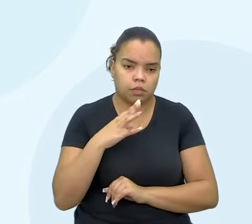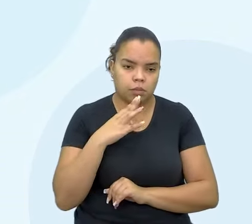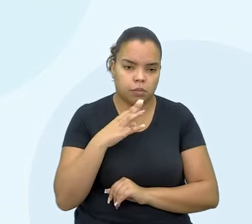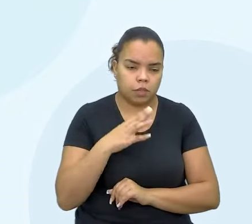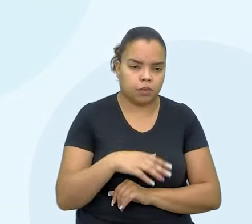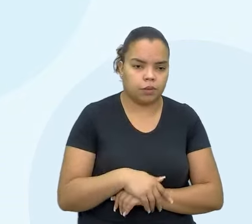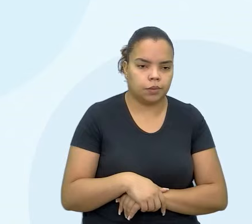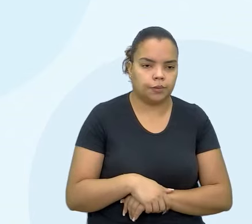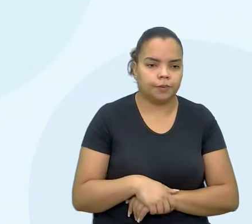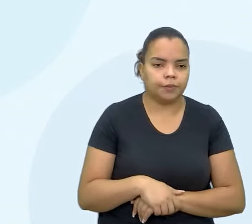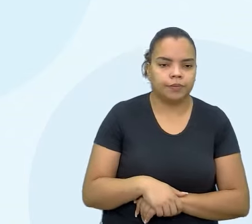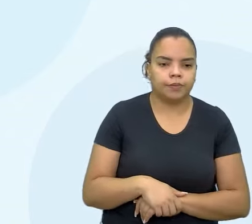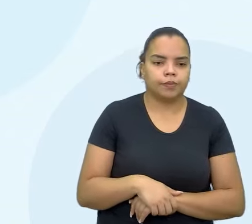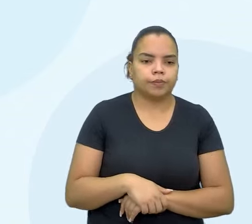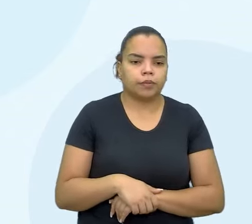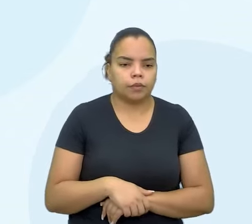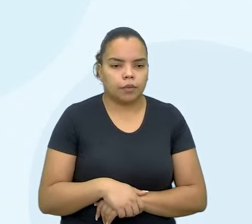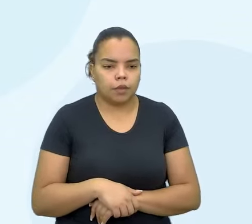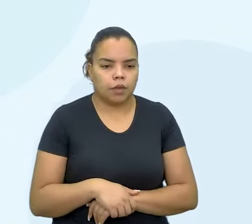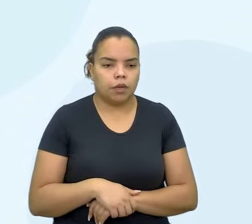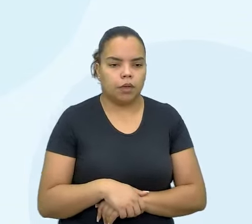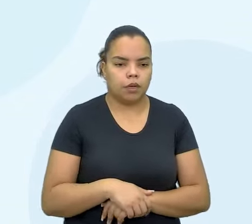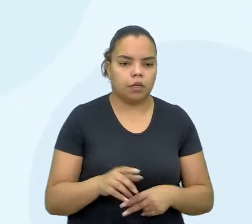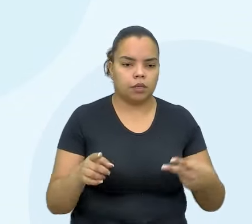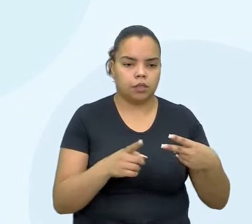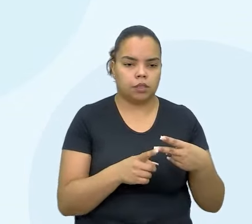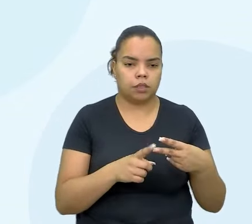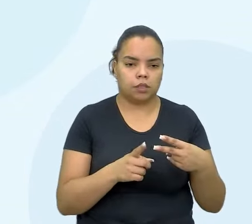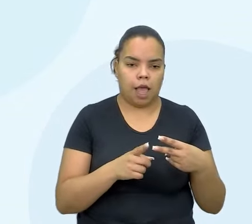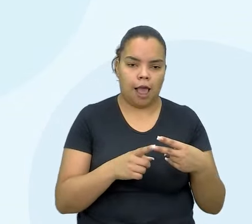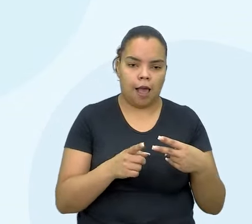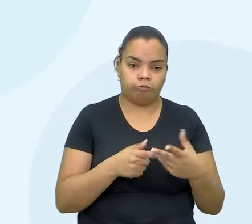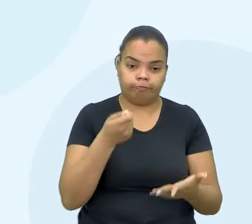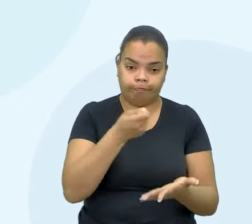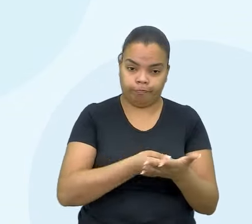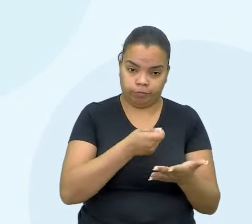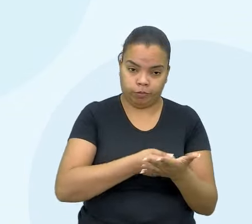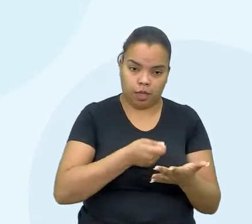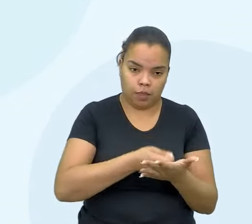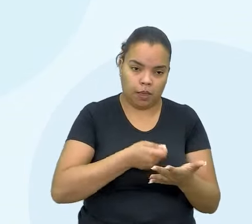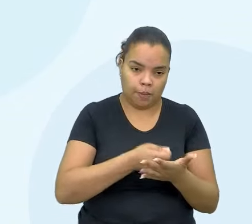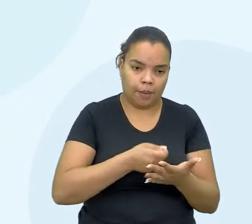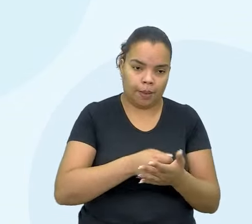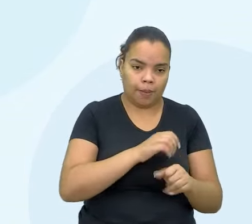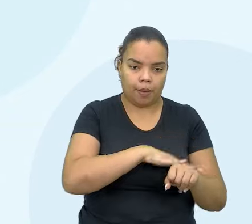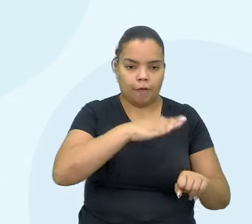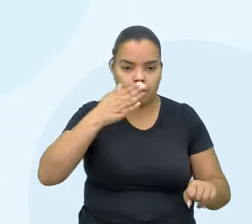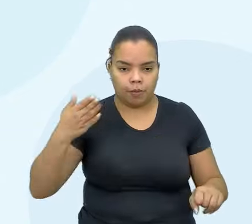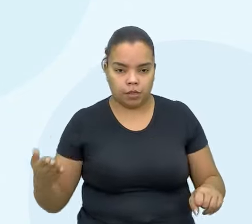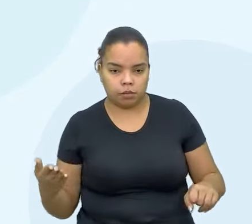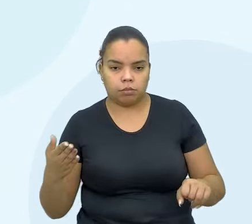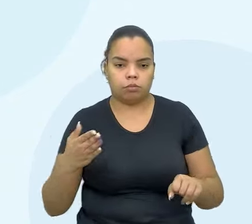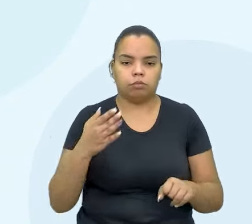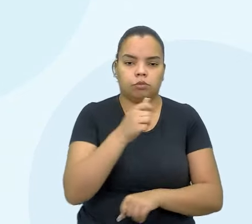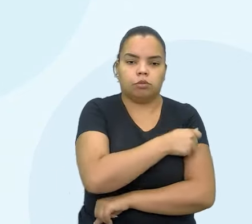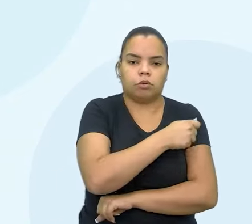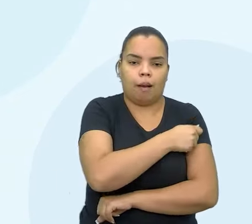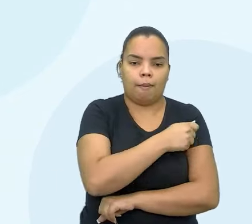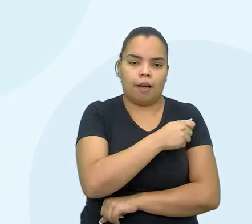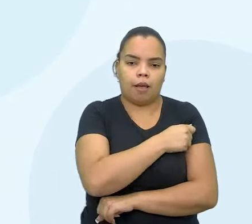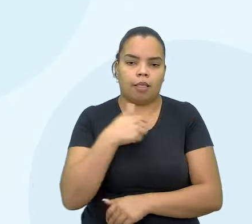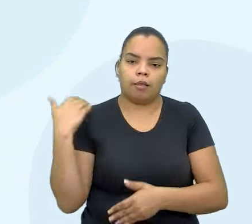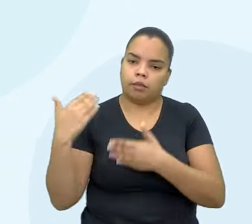itinerários formativos. Consolidar a formação integral dos estudantes, premissa aí, né, do nosso currículo paulista, desenvolvendo a